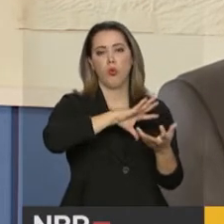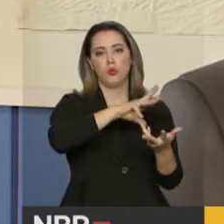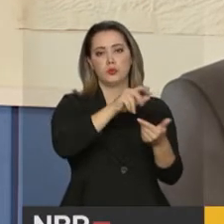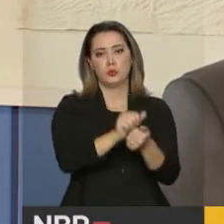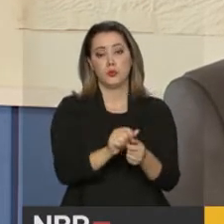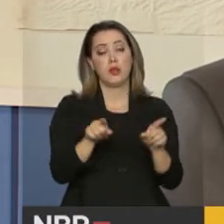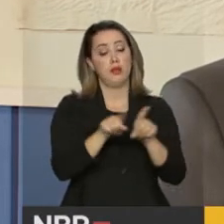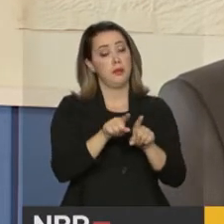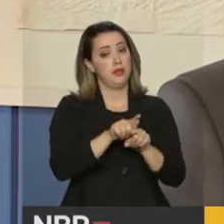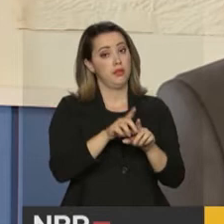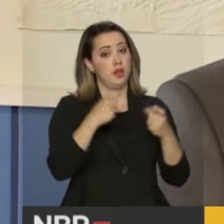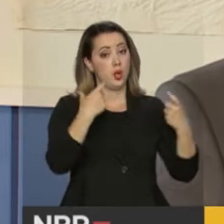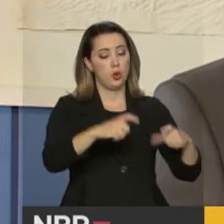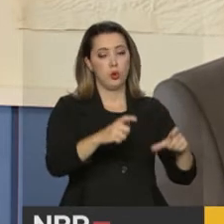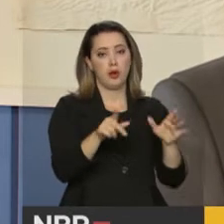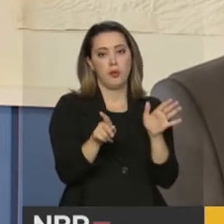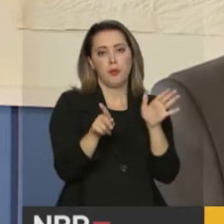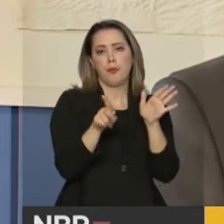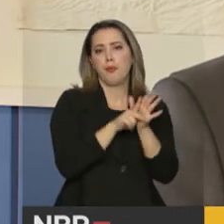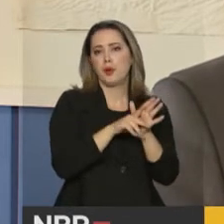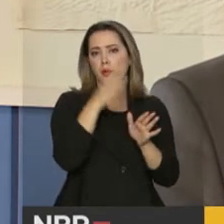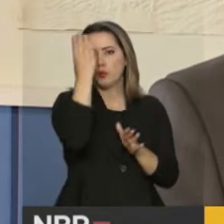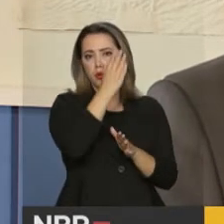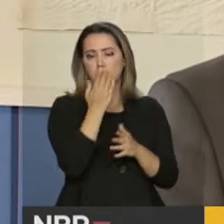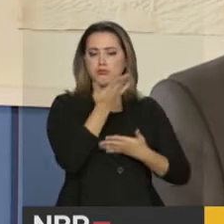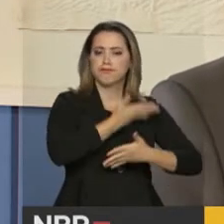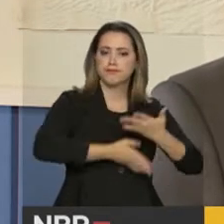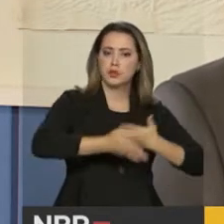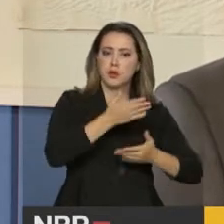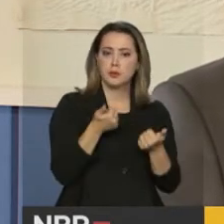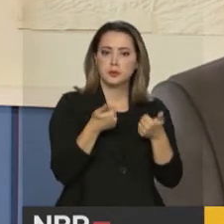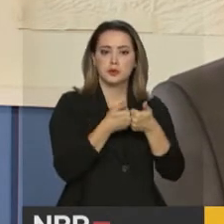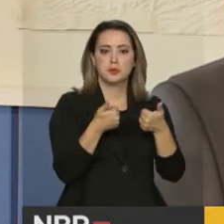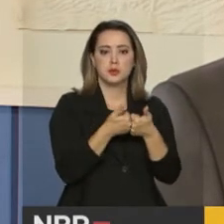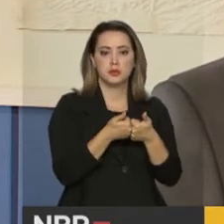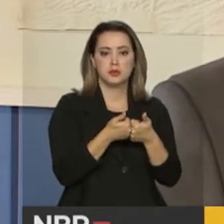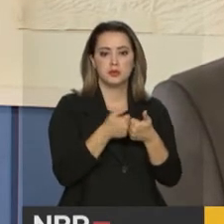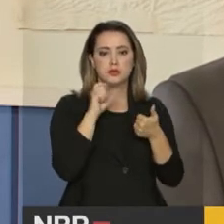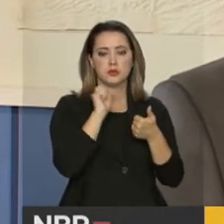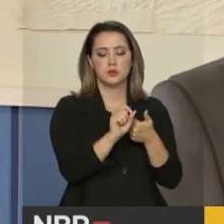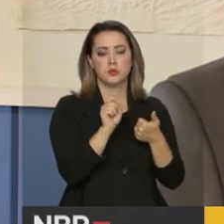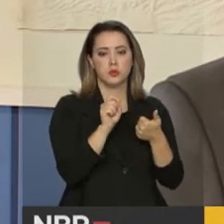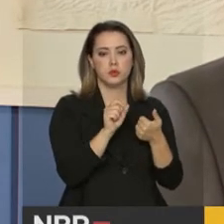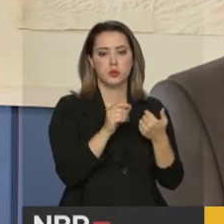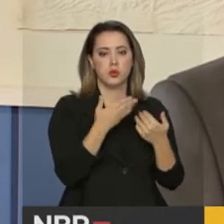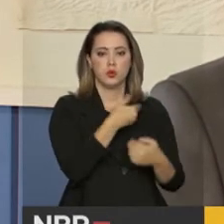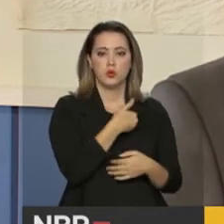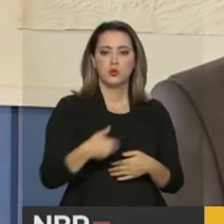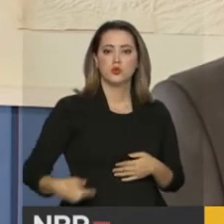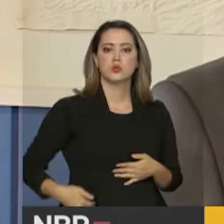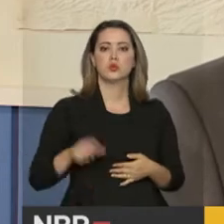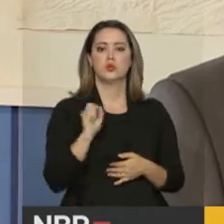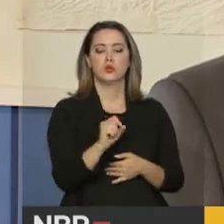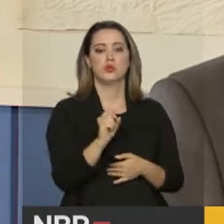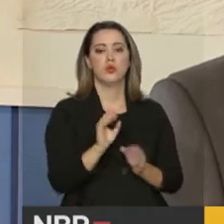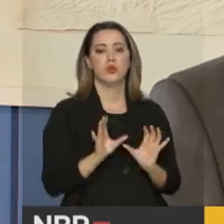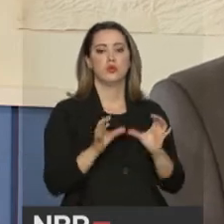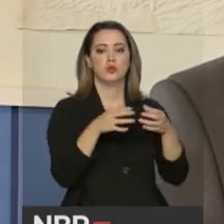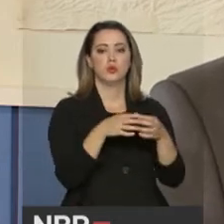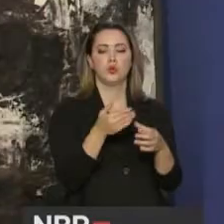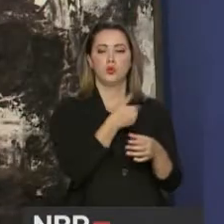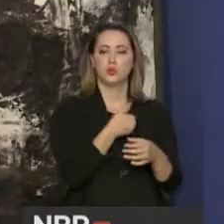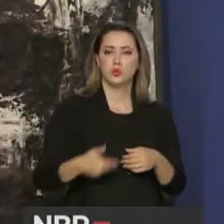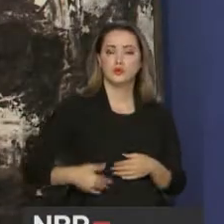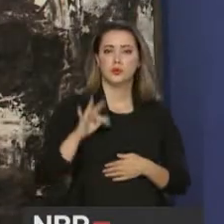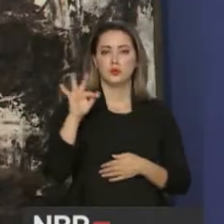no Brasil que fazem a interface mais próxima com os governos das unidades da